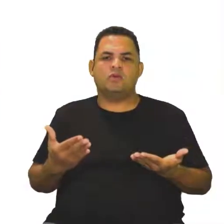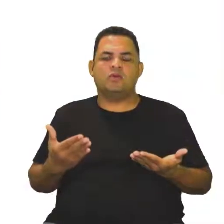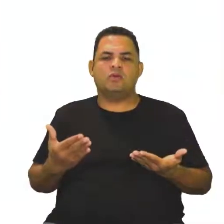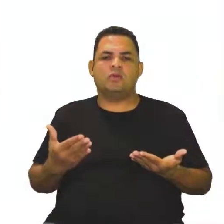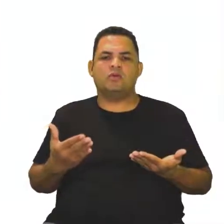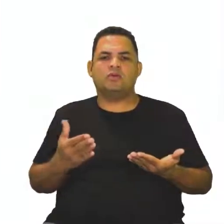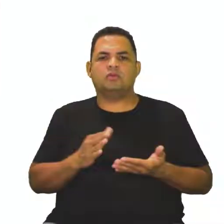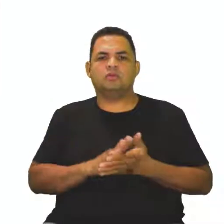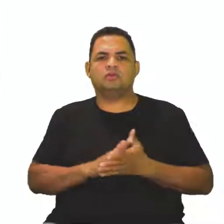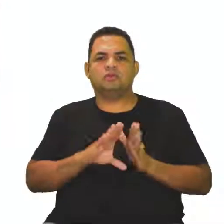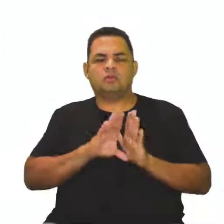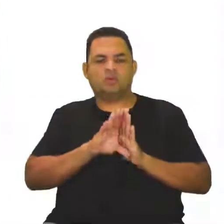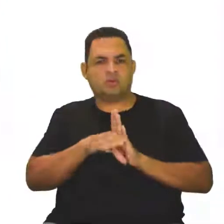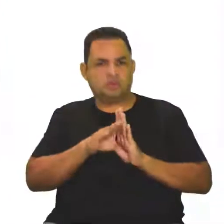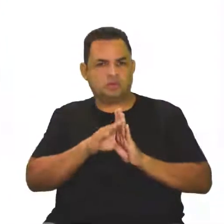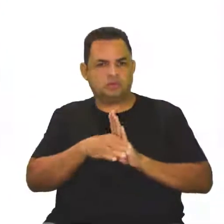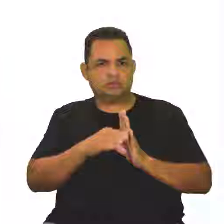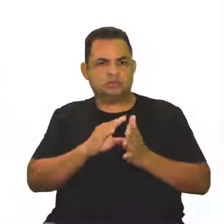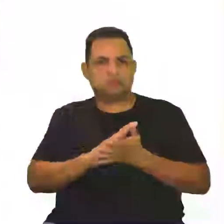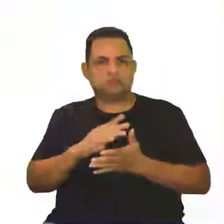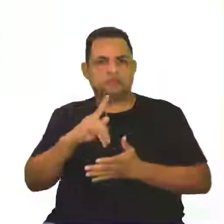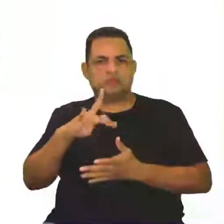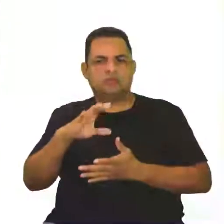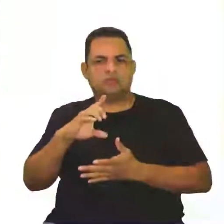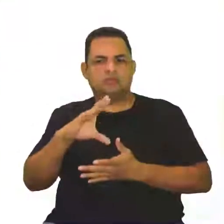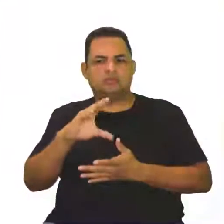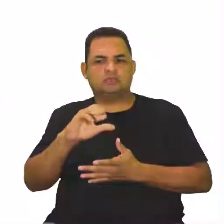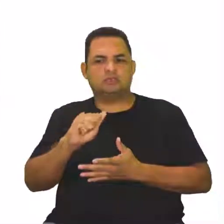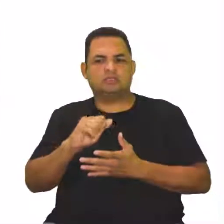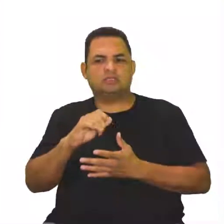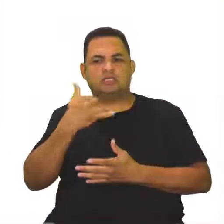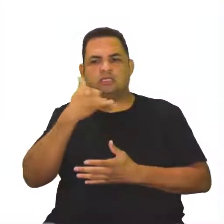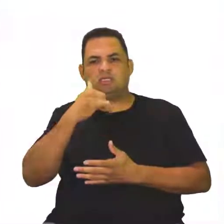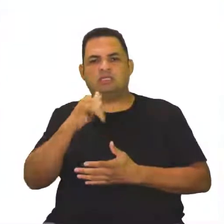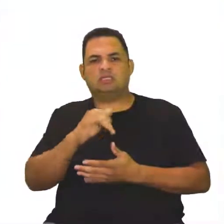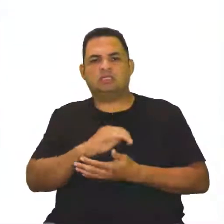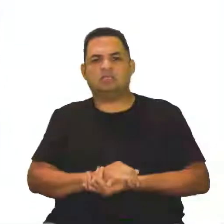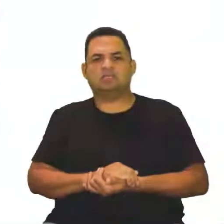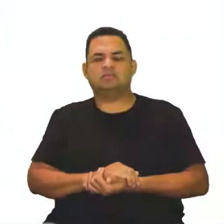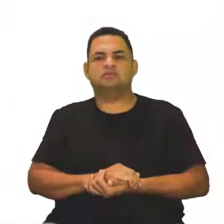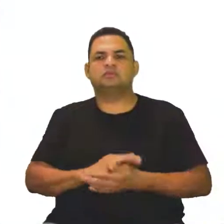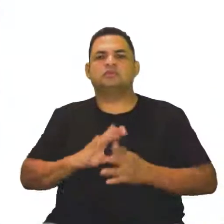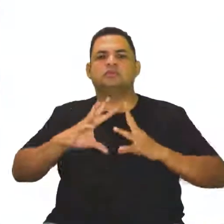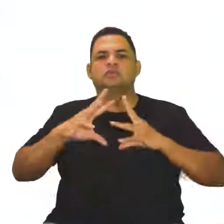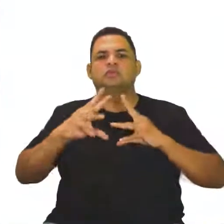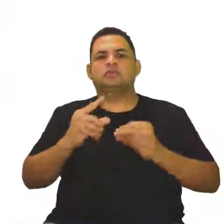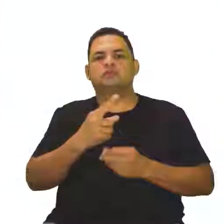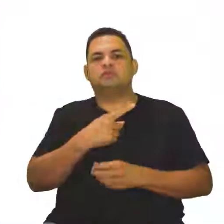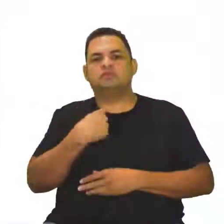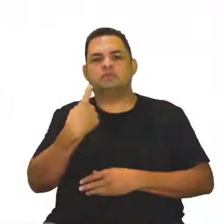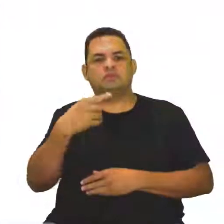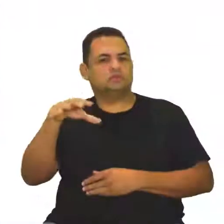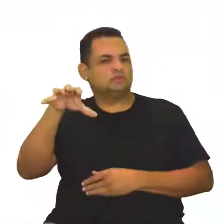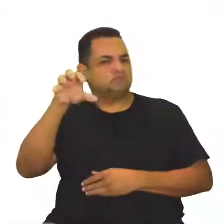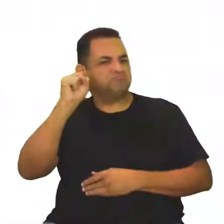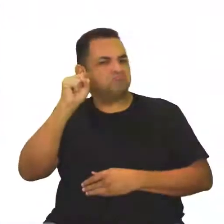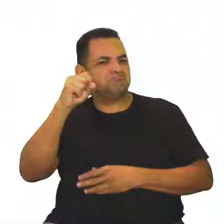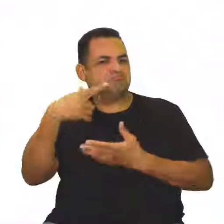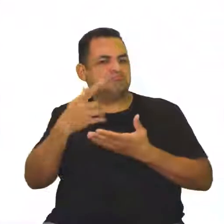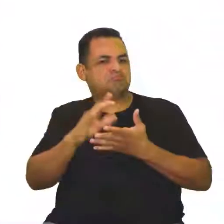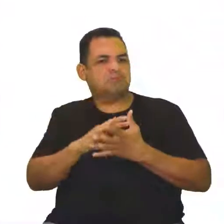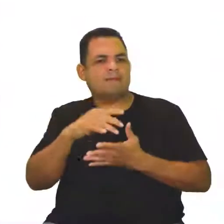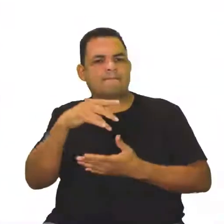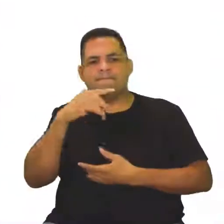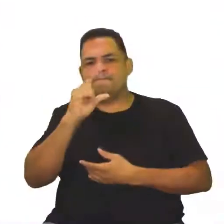pelo conceito de potência elétrica, tá? Bom, todos nós já ouvimos alguma vez